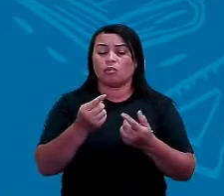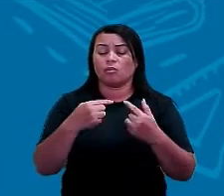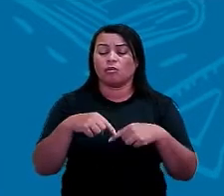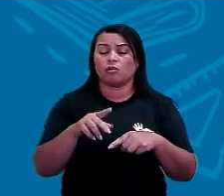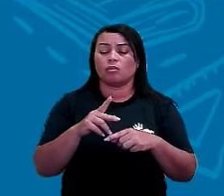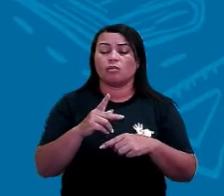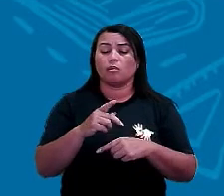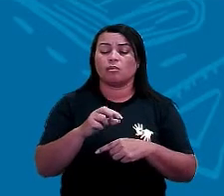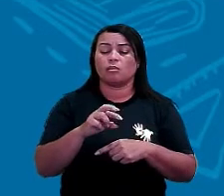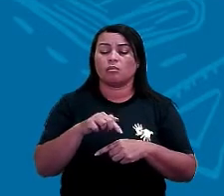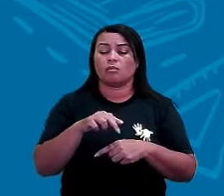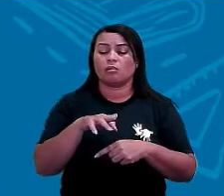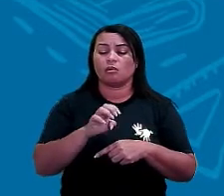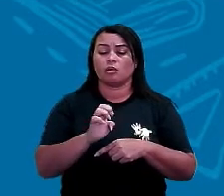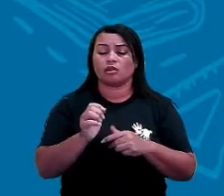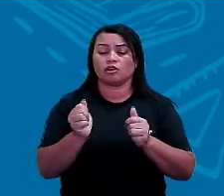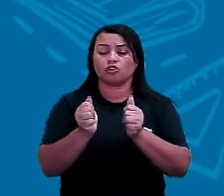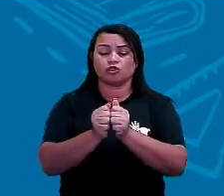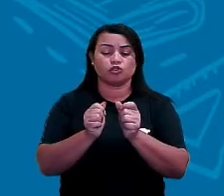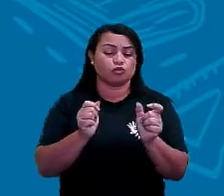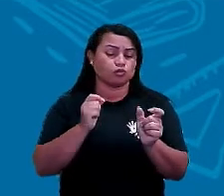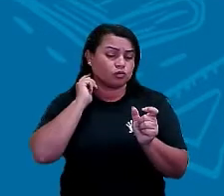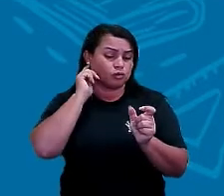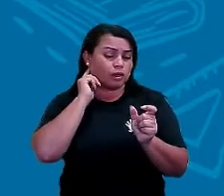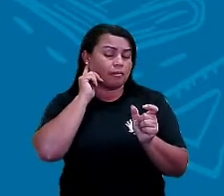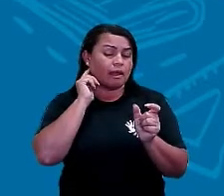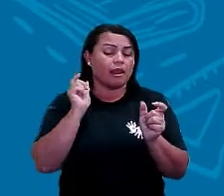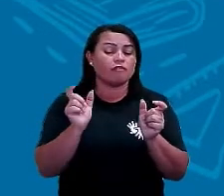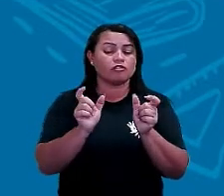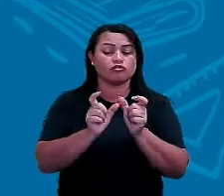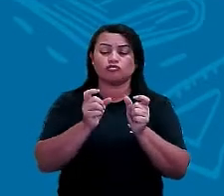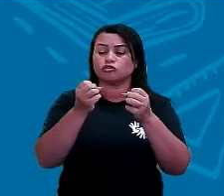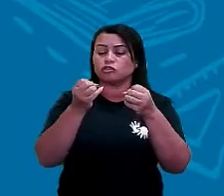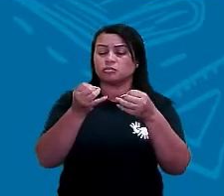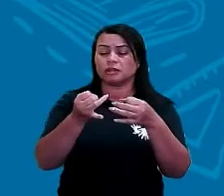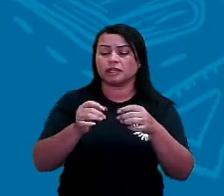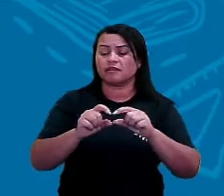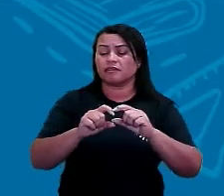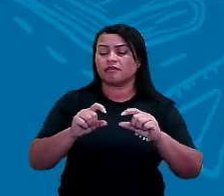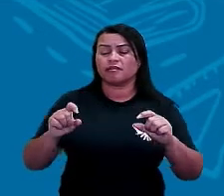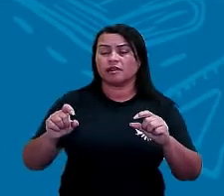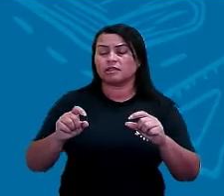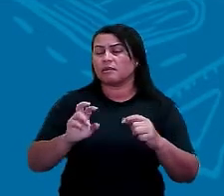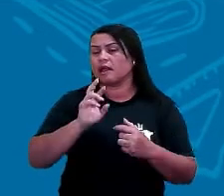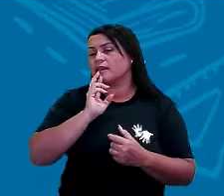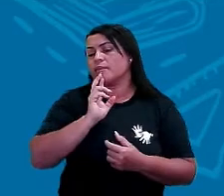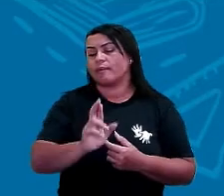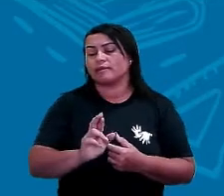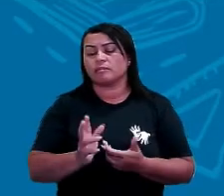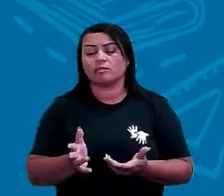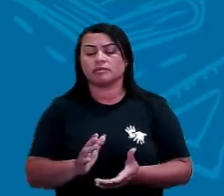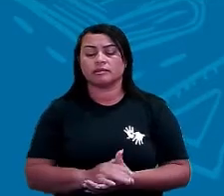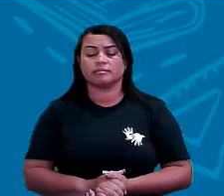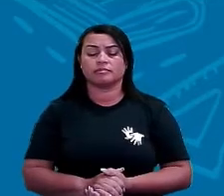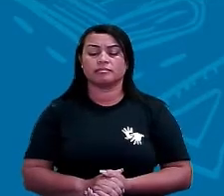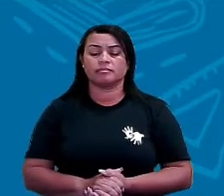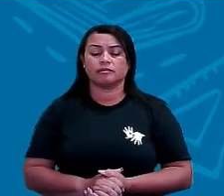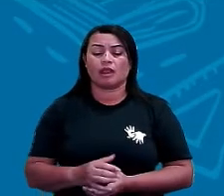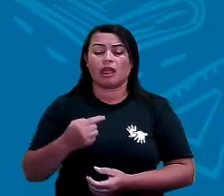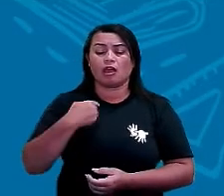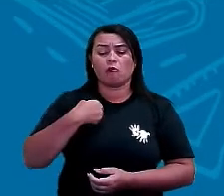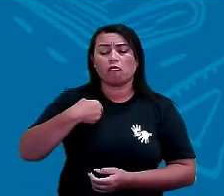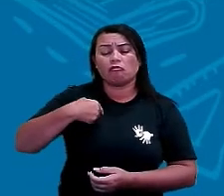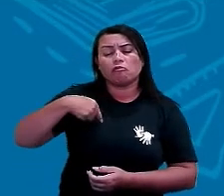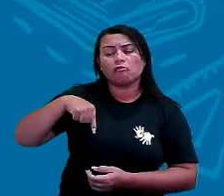sem acento, é usado para frases explicativas, para dar uma resposta. Então, eu